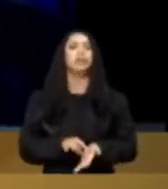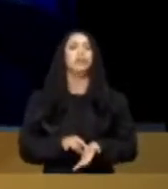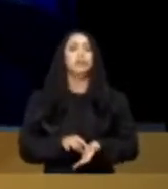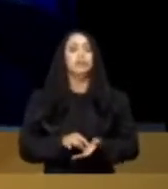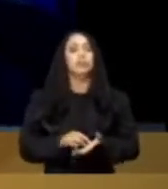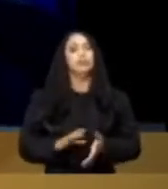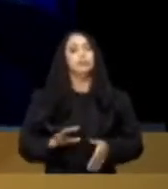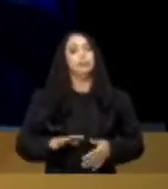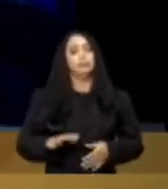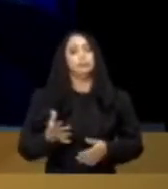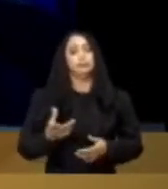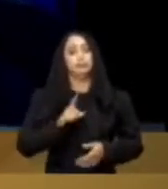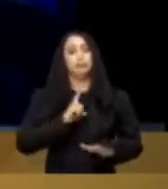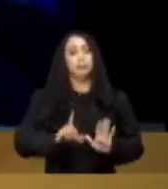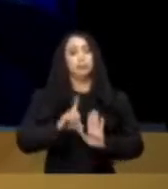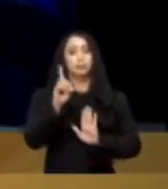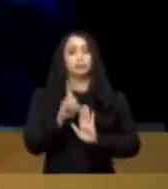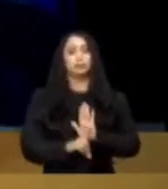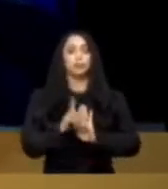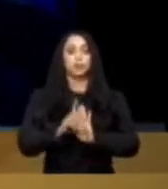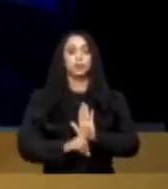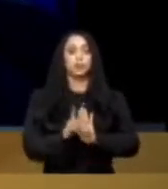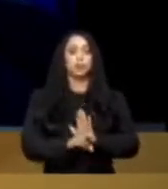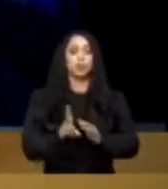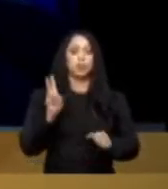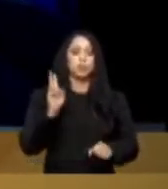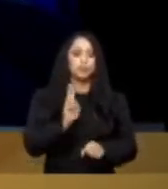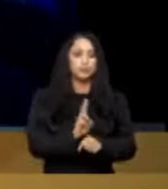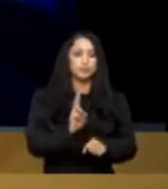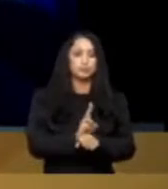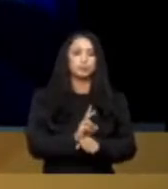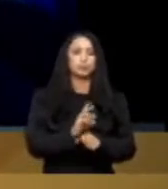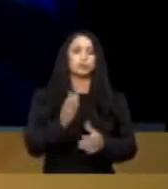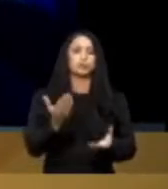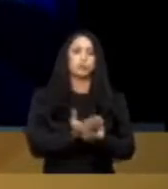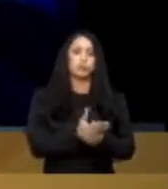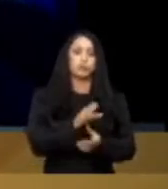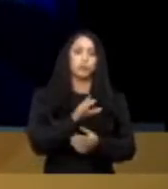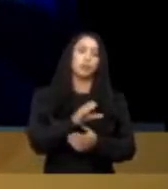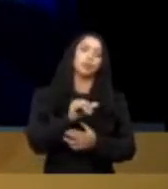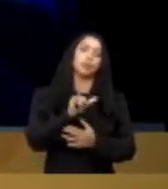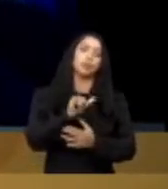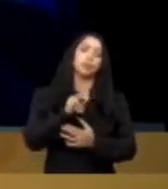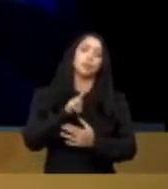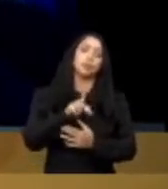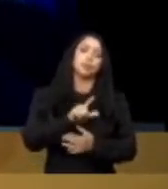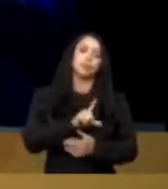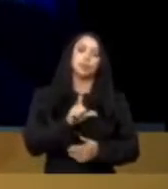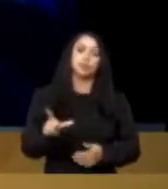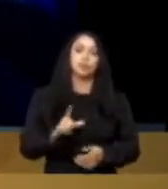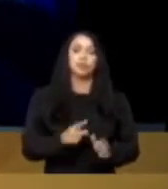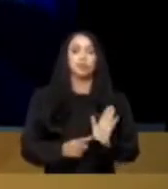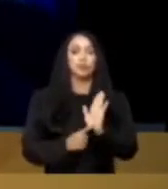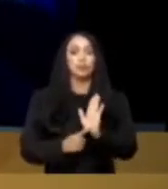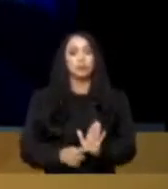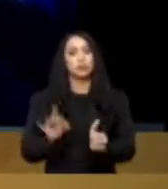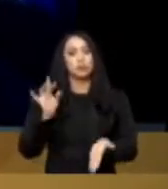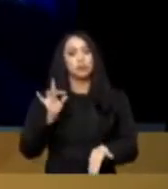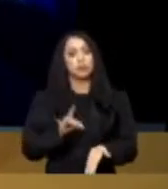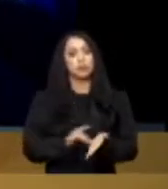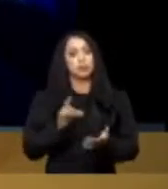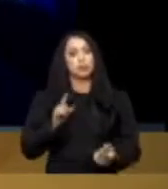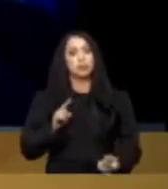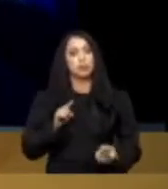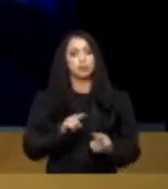plena salvaguarda do direito material tutelado e a ação civil pública há de mostrar-se útil para a concretização do